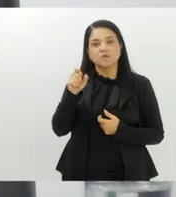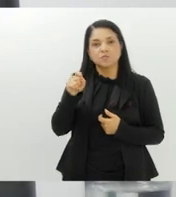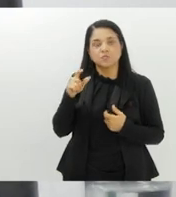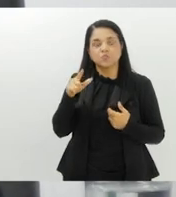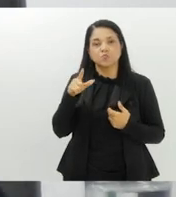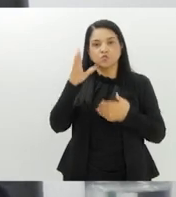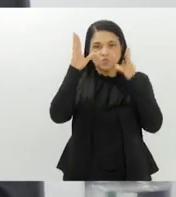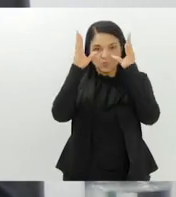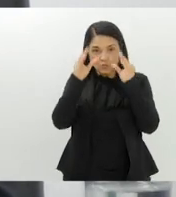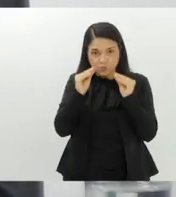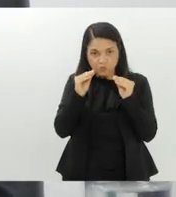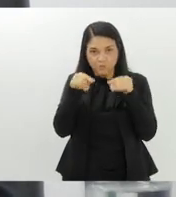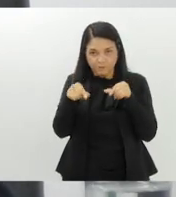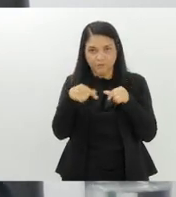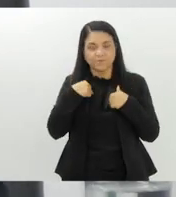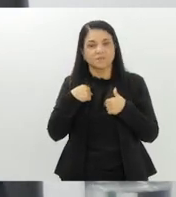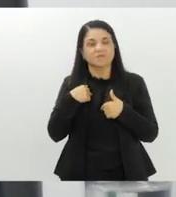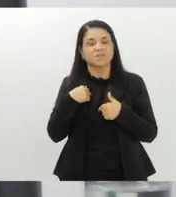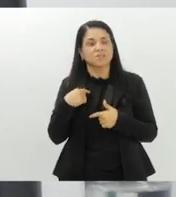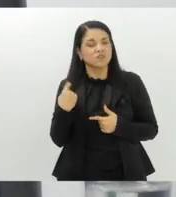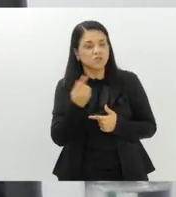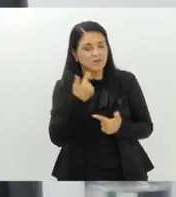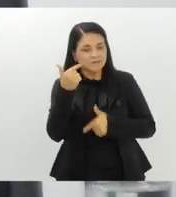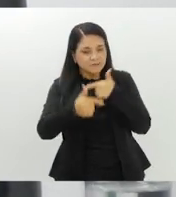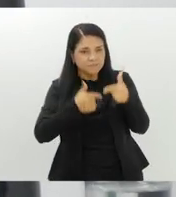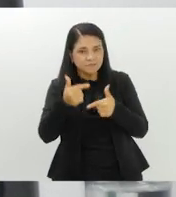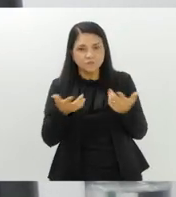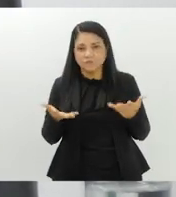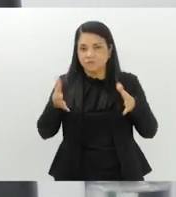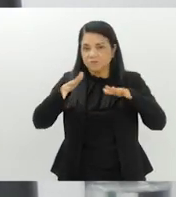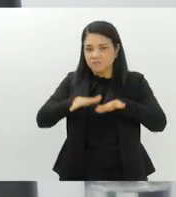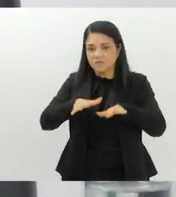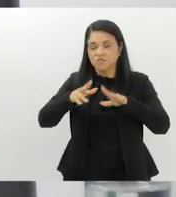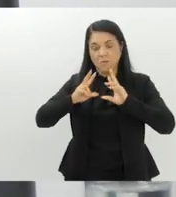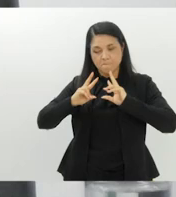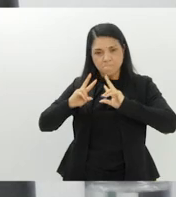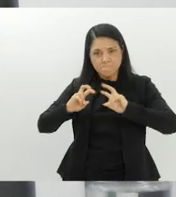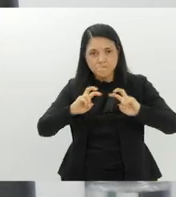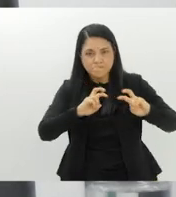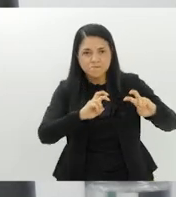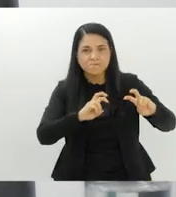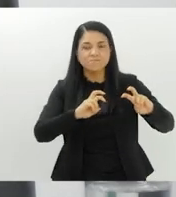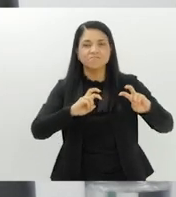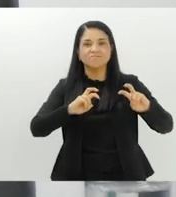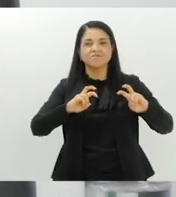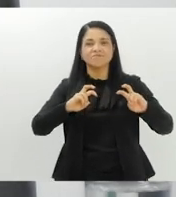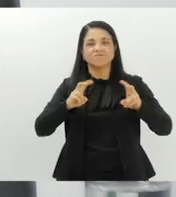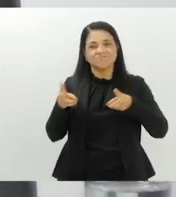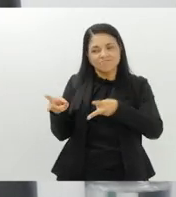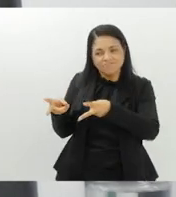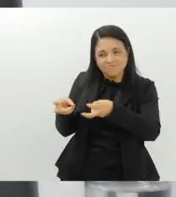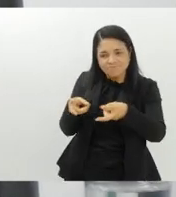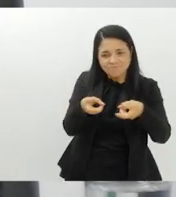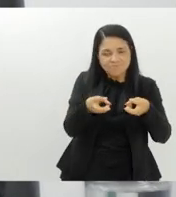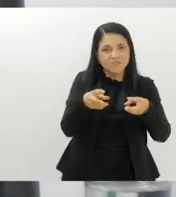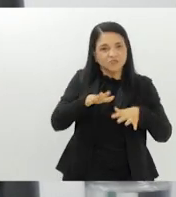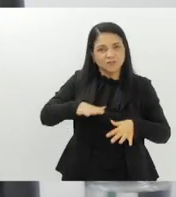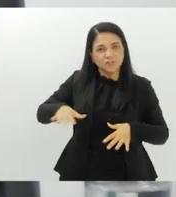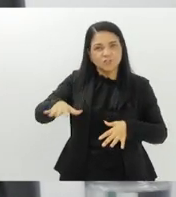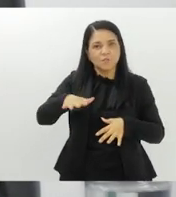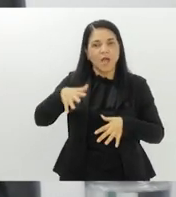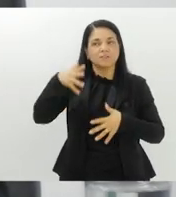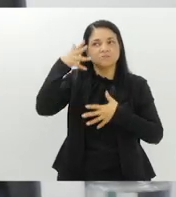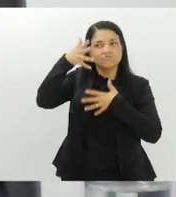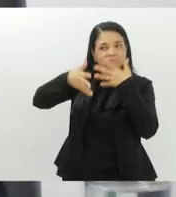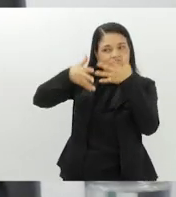A gente que trabalha com inclusão, a gente tem essa percepção de estar em todos os espaços, né, de fala, todos os momentos